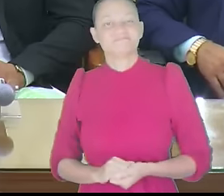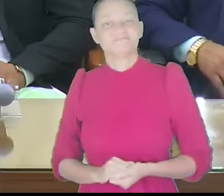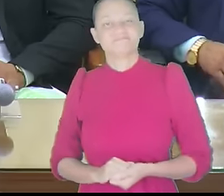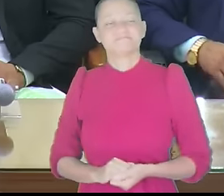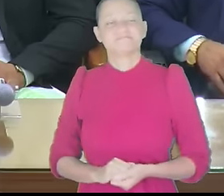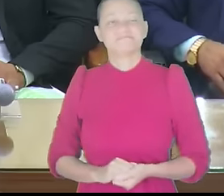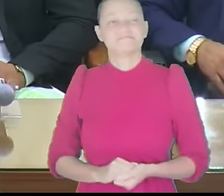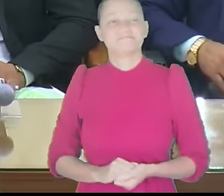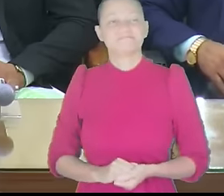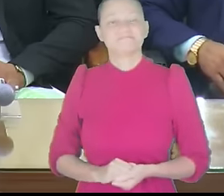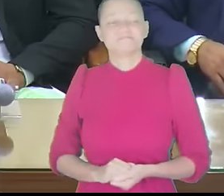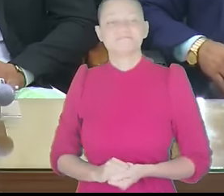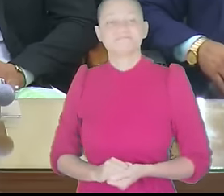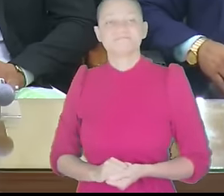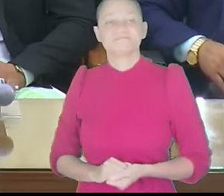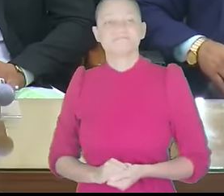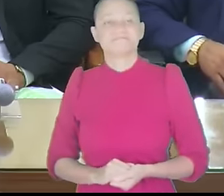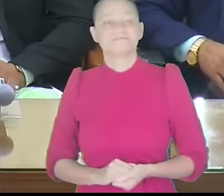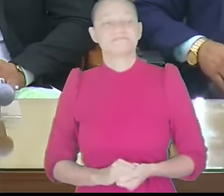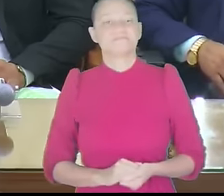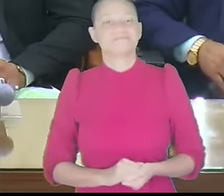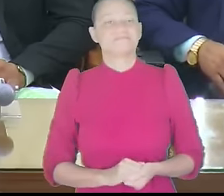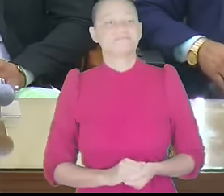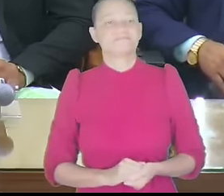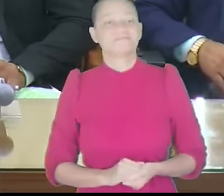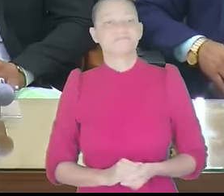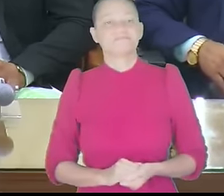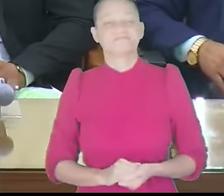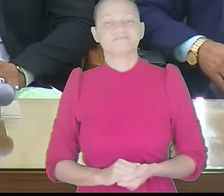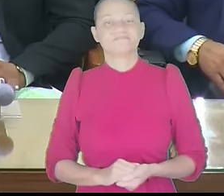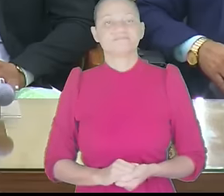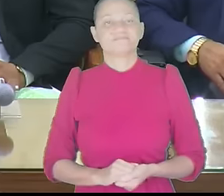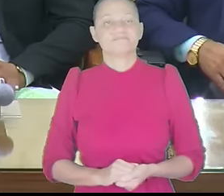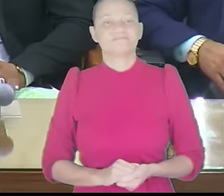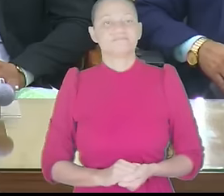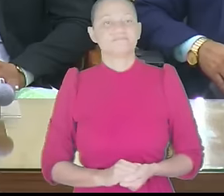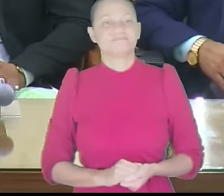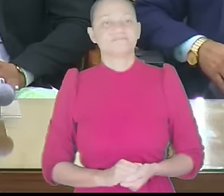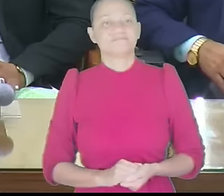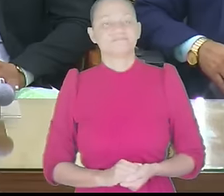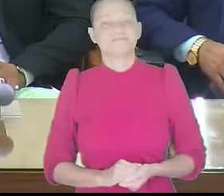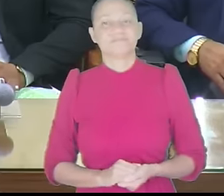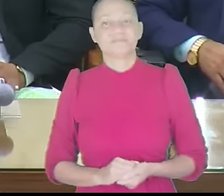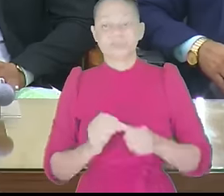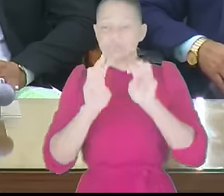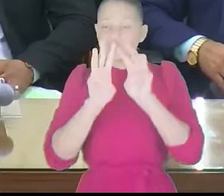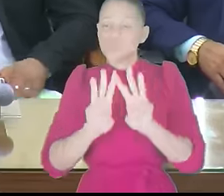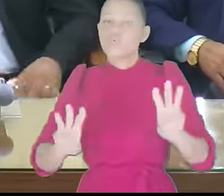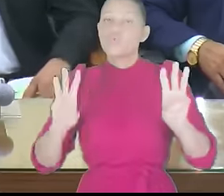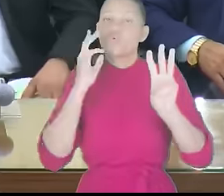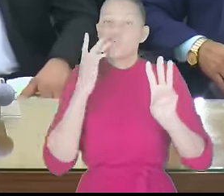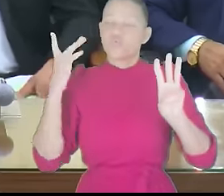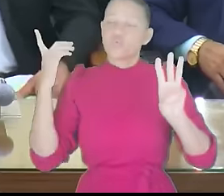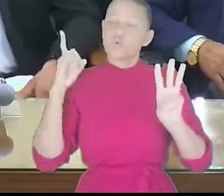tem ouro em todo o período, né? Castiçal de ouro. Nos meios dos sete castiçais de ouro.